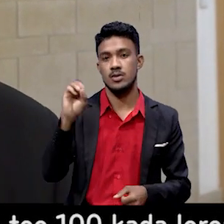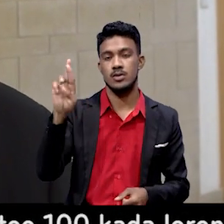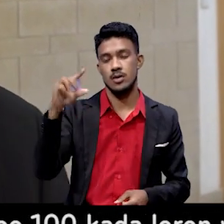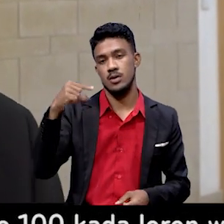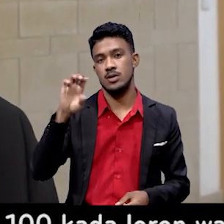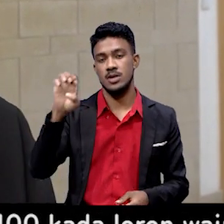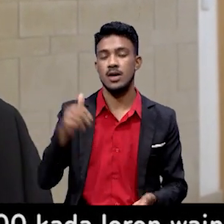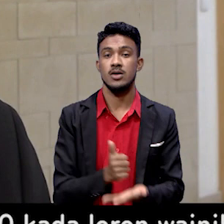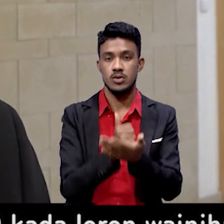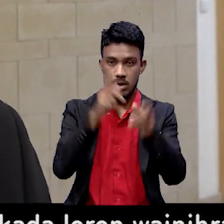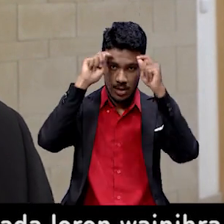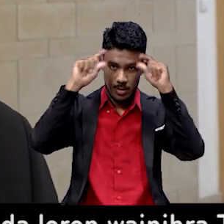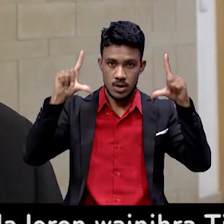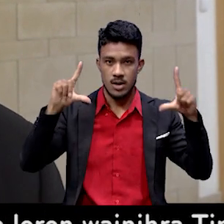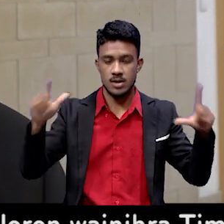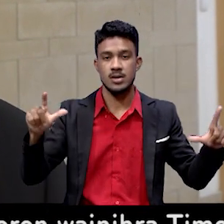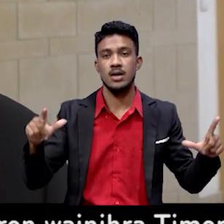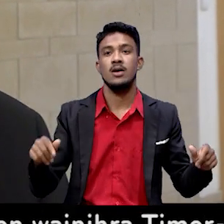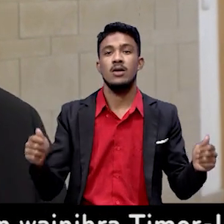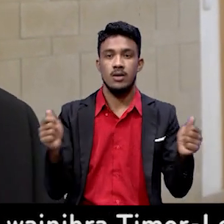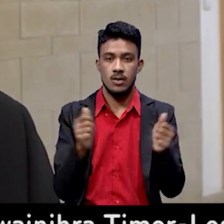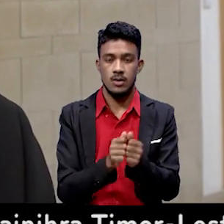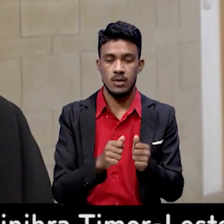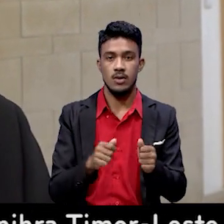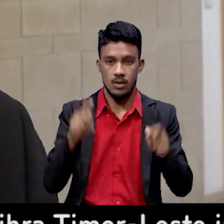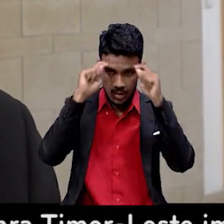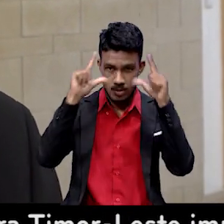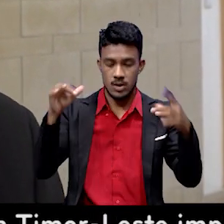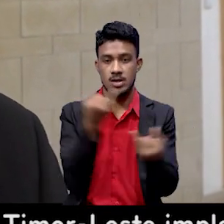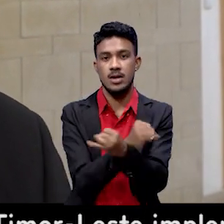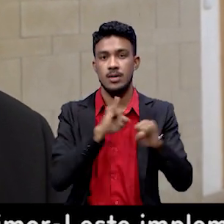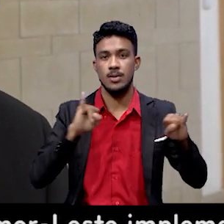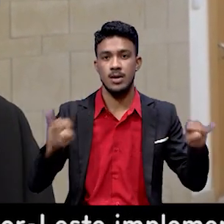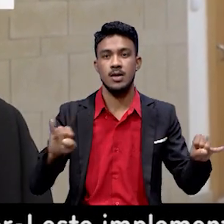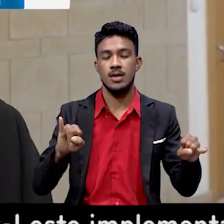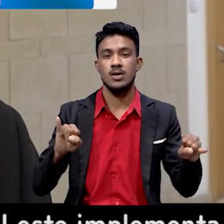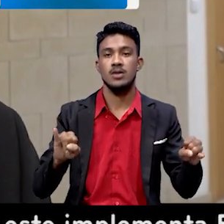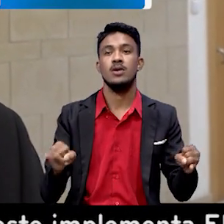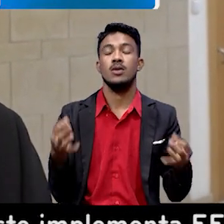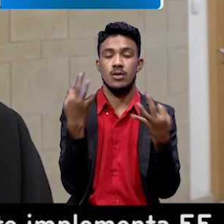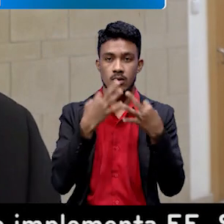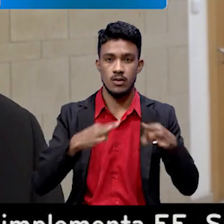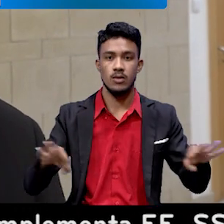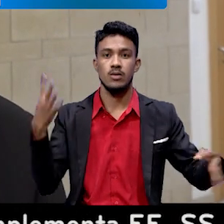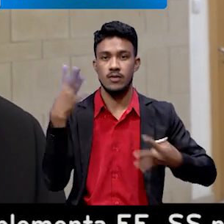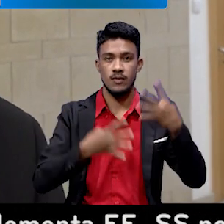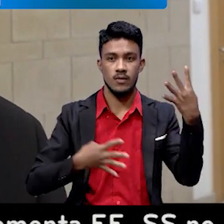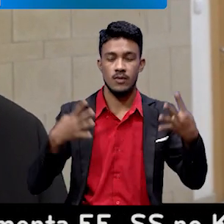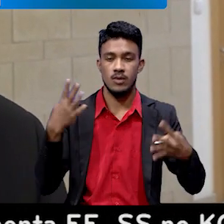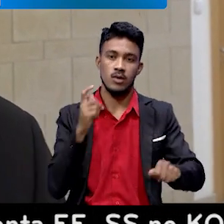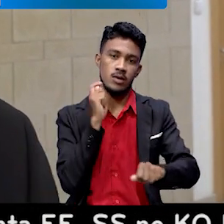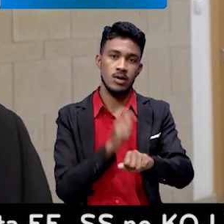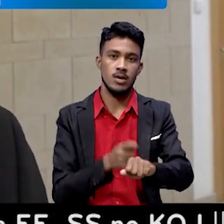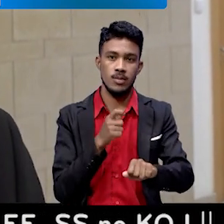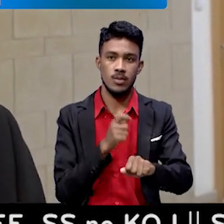apoio a timor-leste a a casa de Timor a independência à autodeterminação foi sempre um ponto central